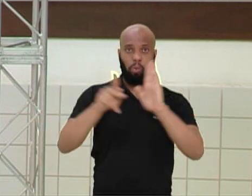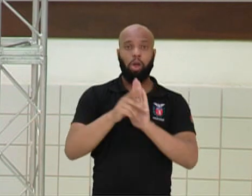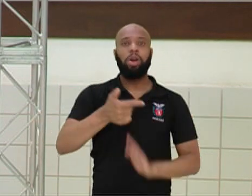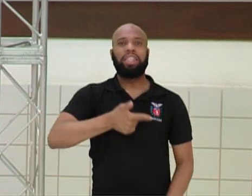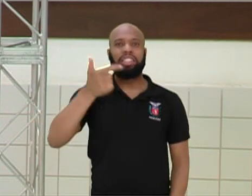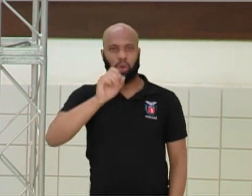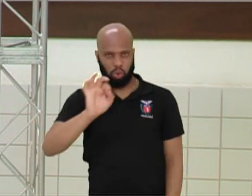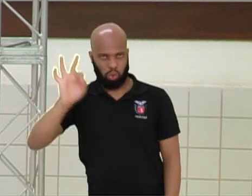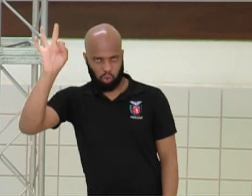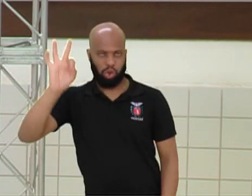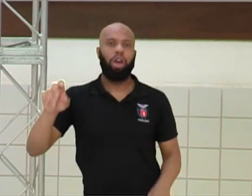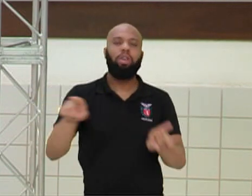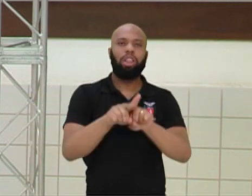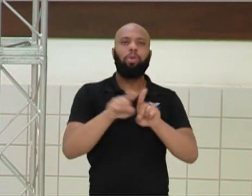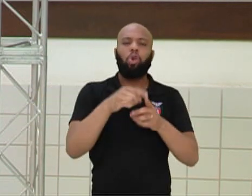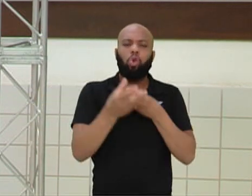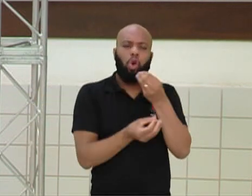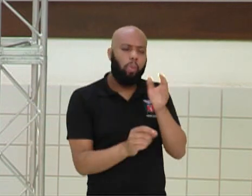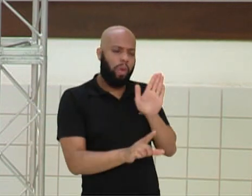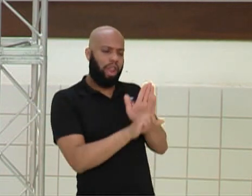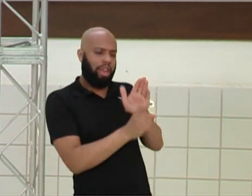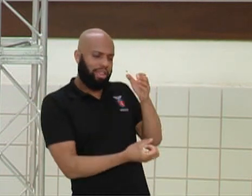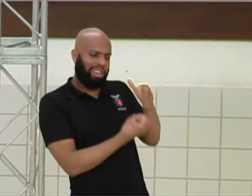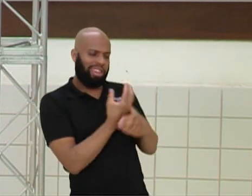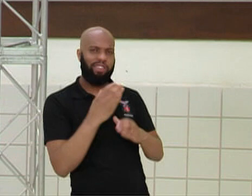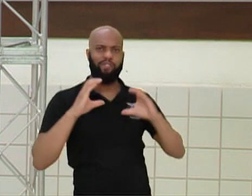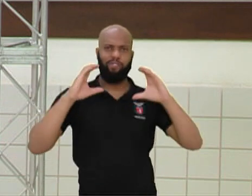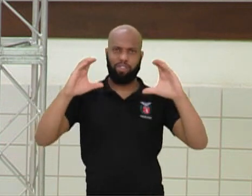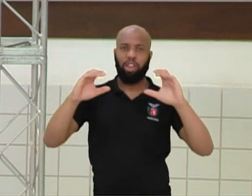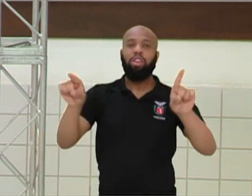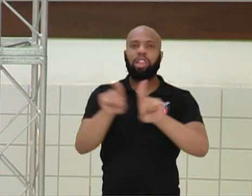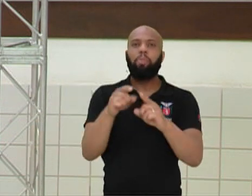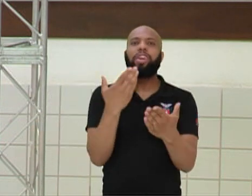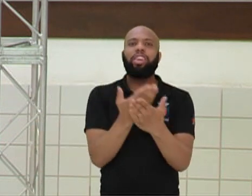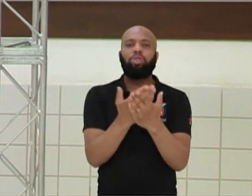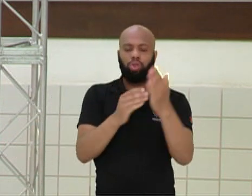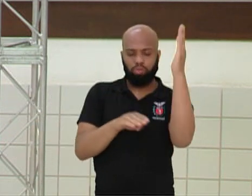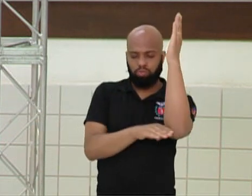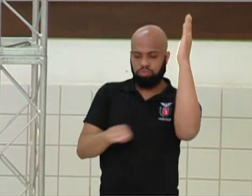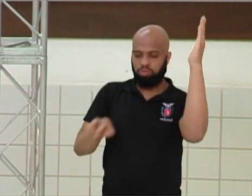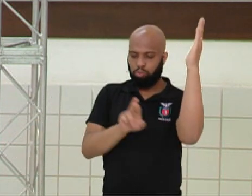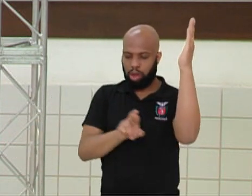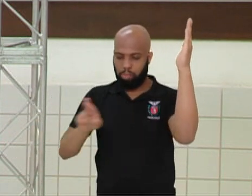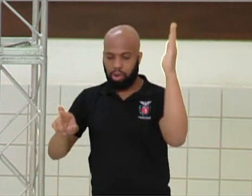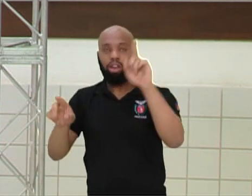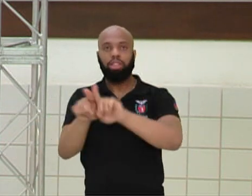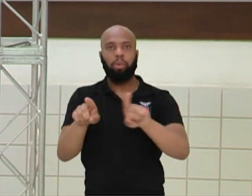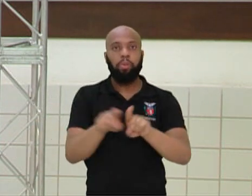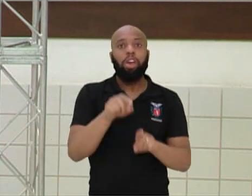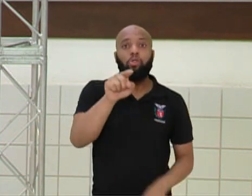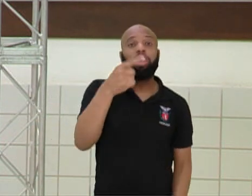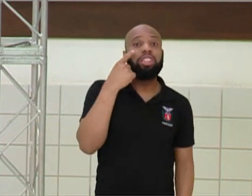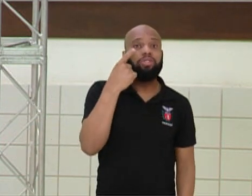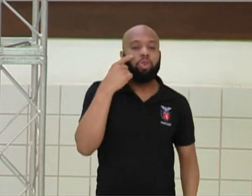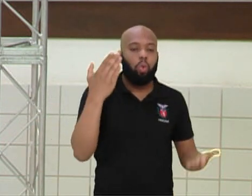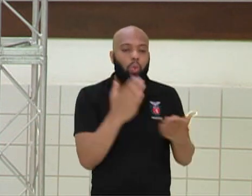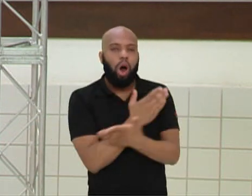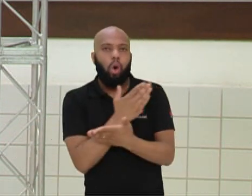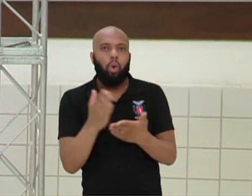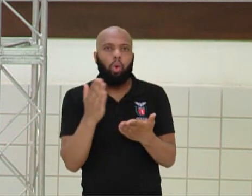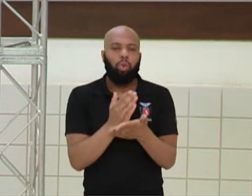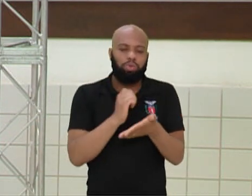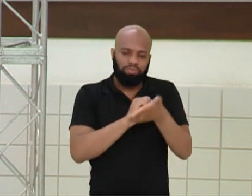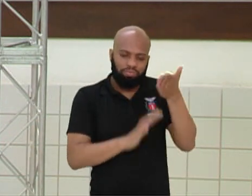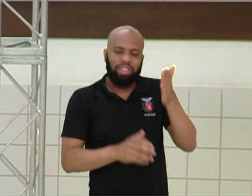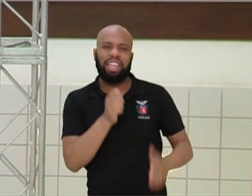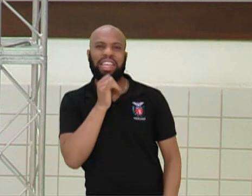formação da função do segundo grau. Vocês trabalharam um pouco com as raízes da função do segundo grau, viram alguns exemplos e exercícios também, e